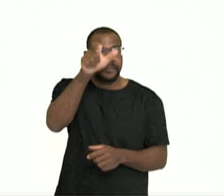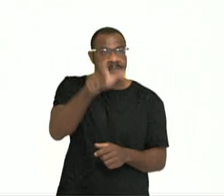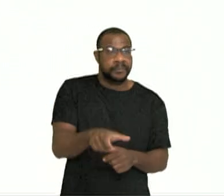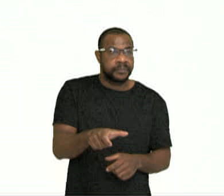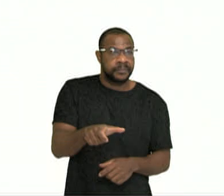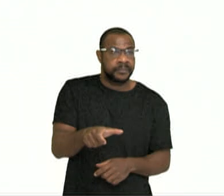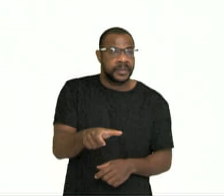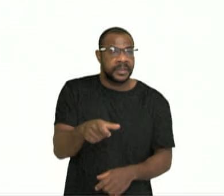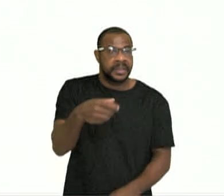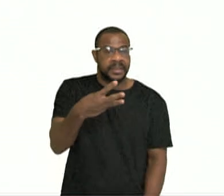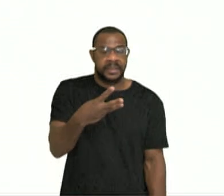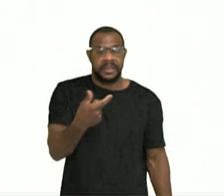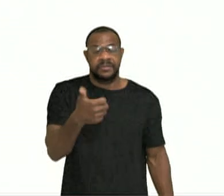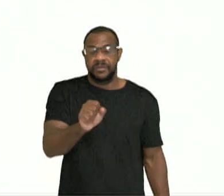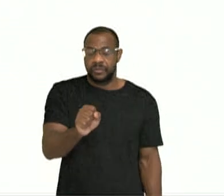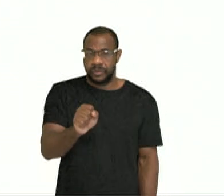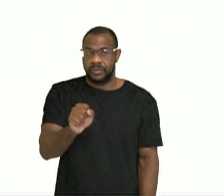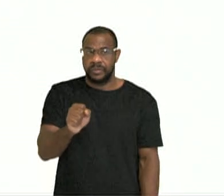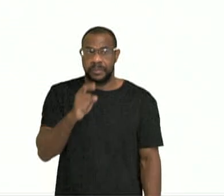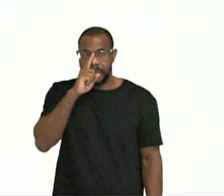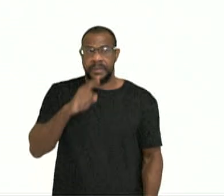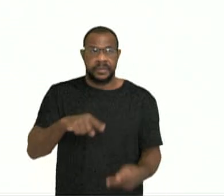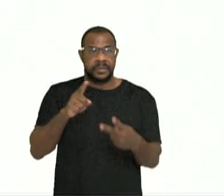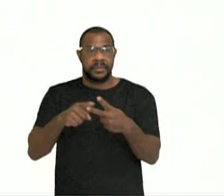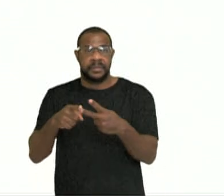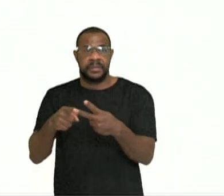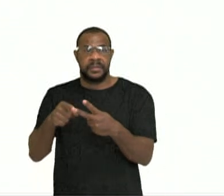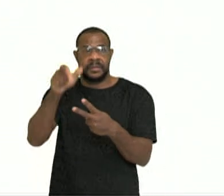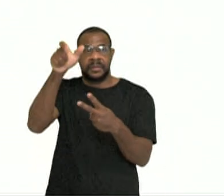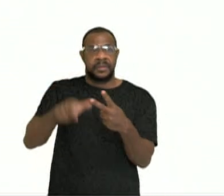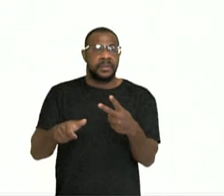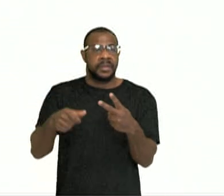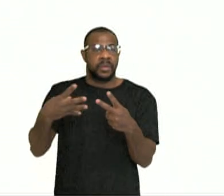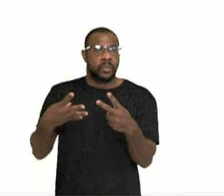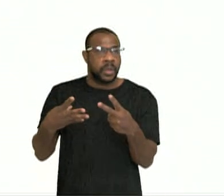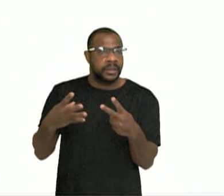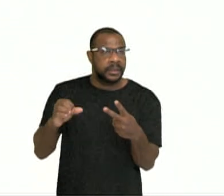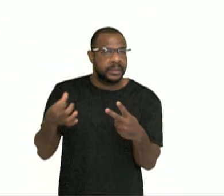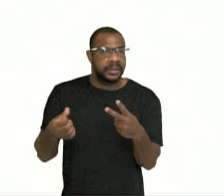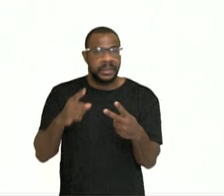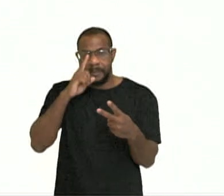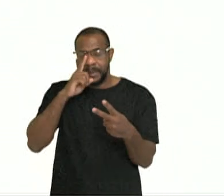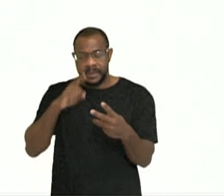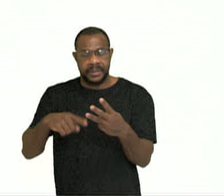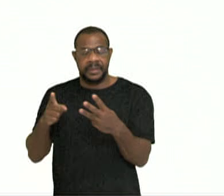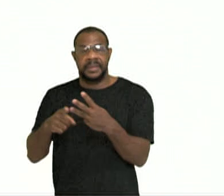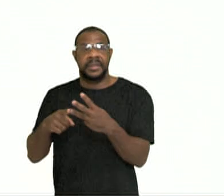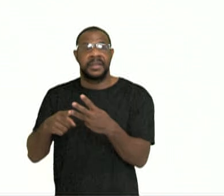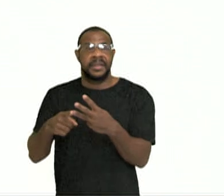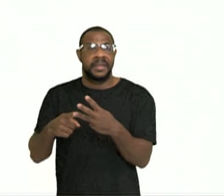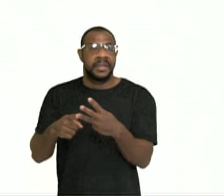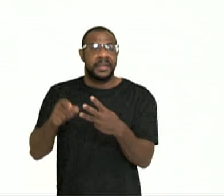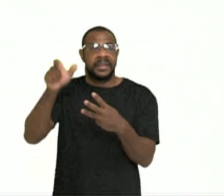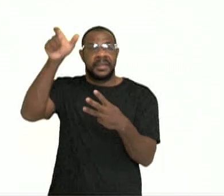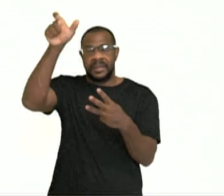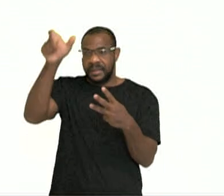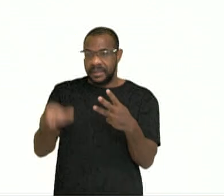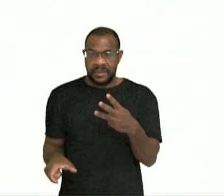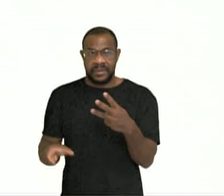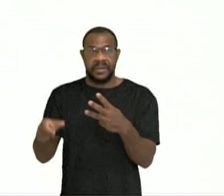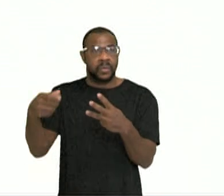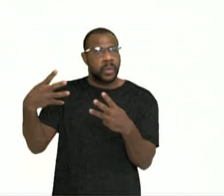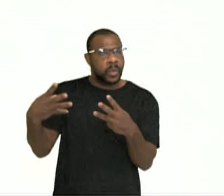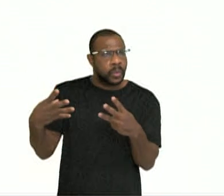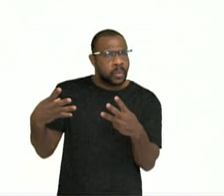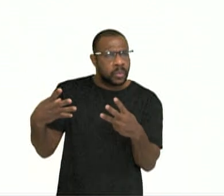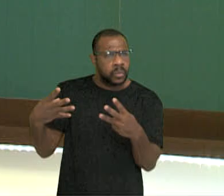estão criticamente em perigo, 406 estão em perigo e 448 estão vulneráveis.